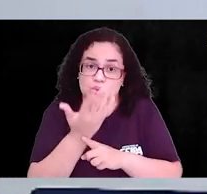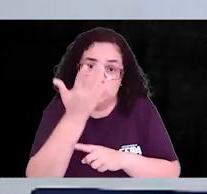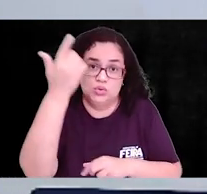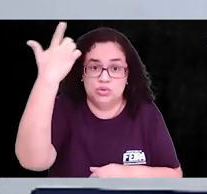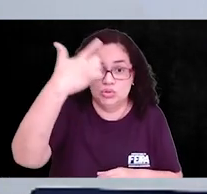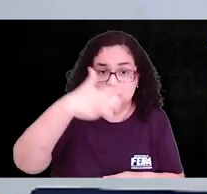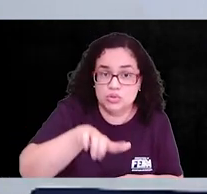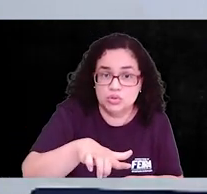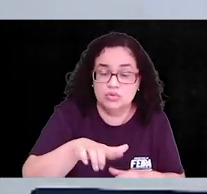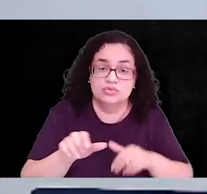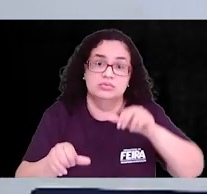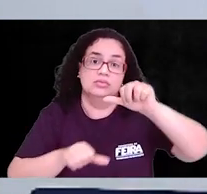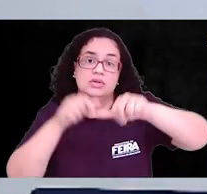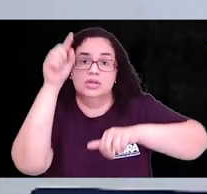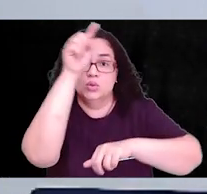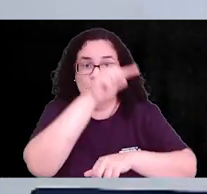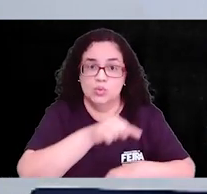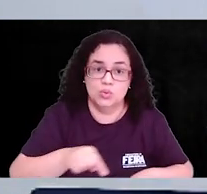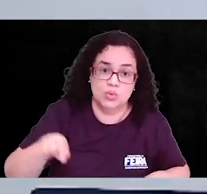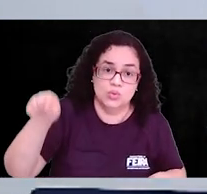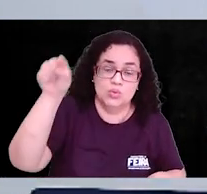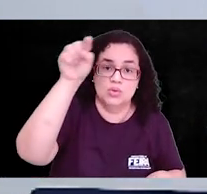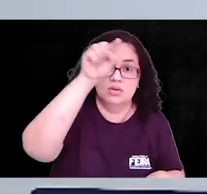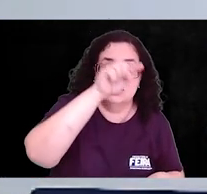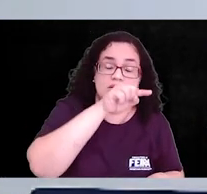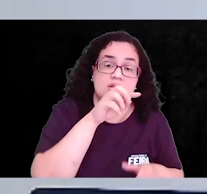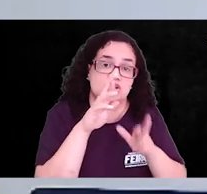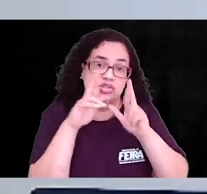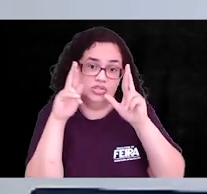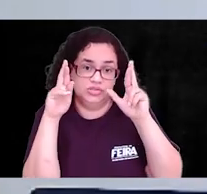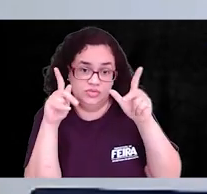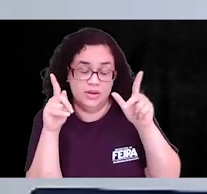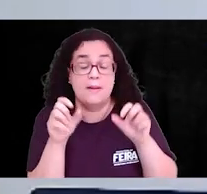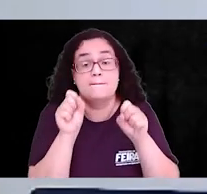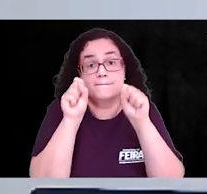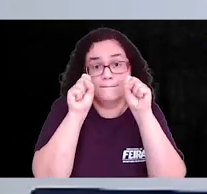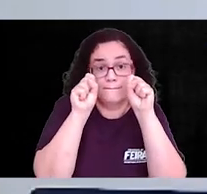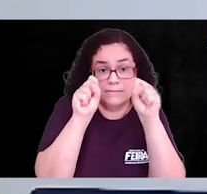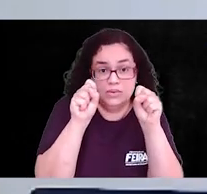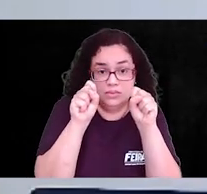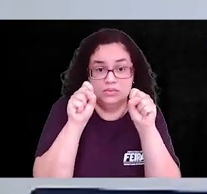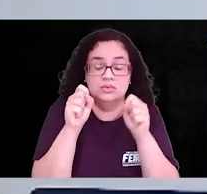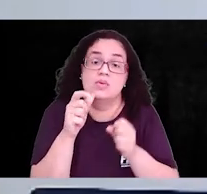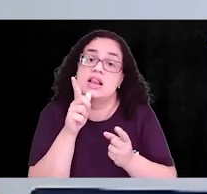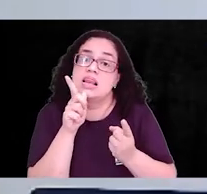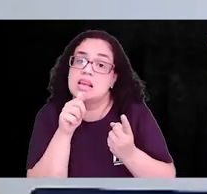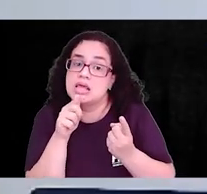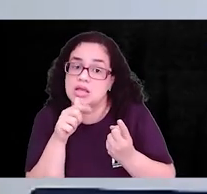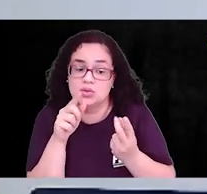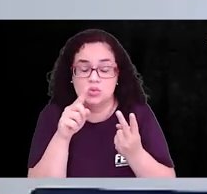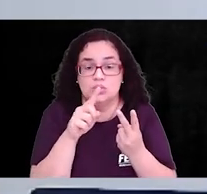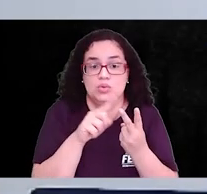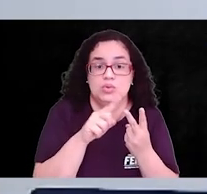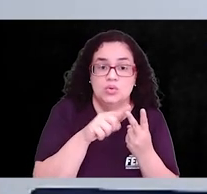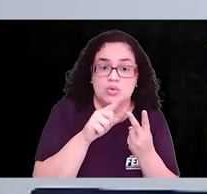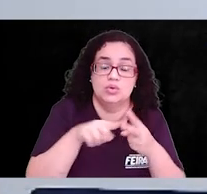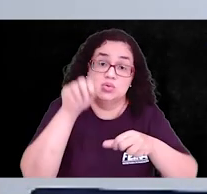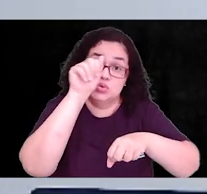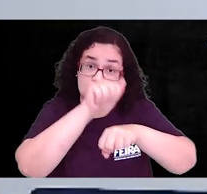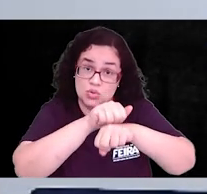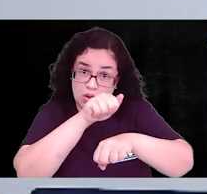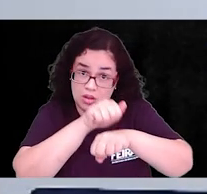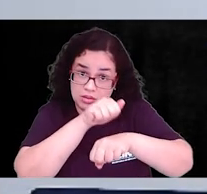água é assim ela pode estar em Estados diferentes ela pode estar no estado unido no estado